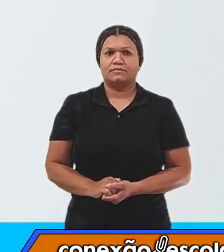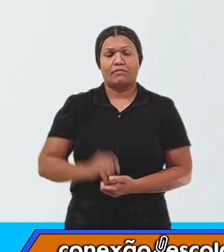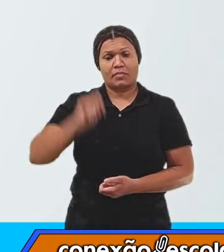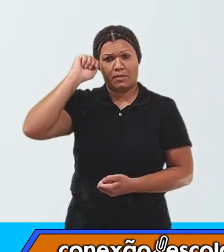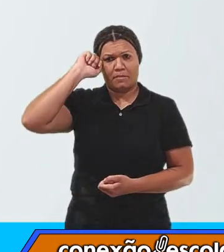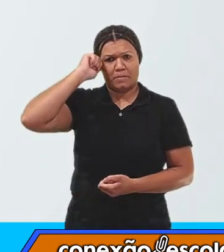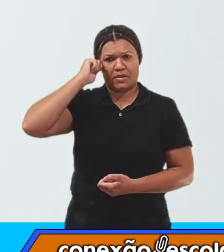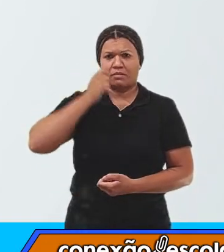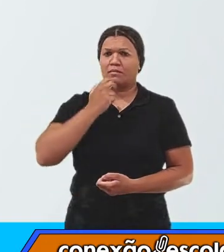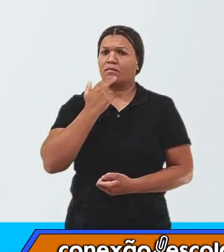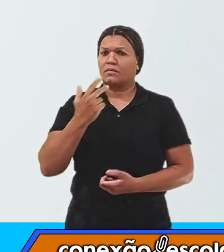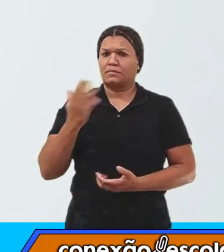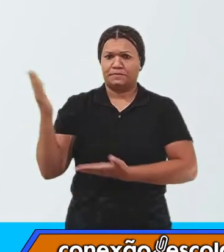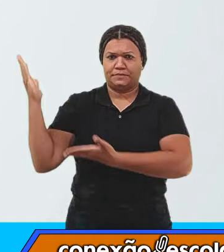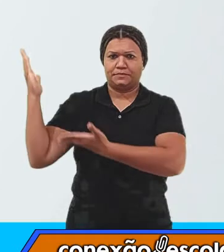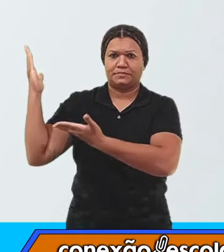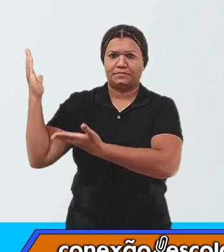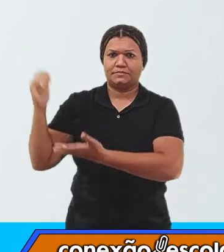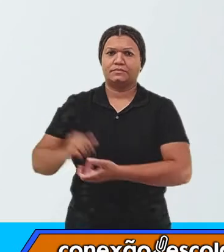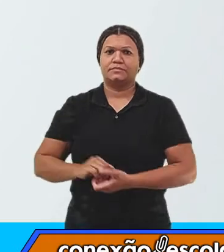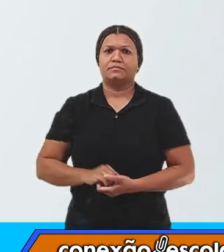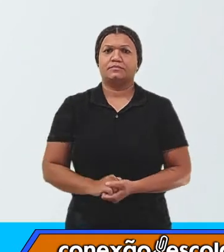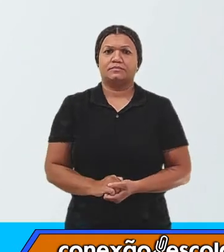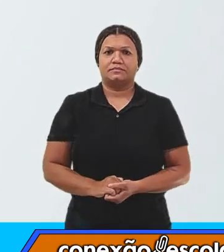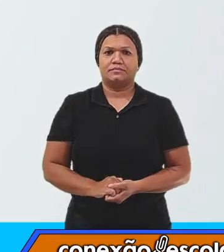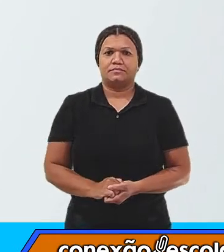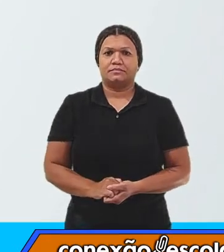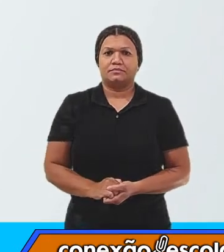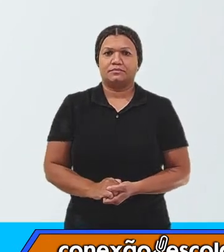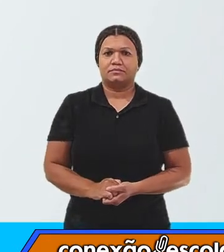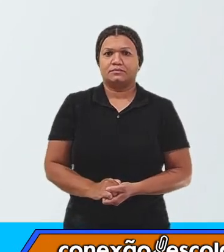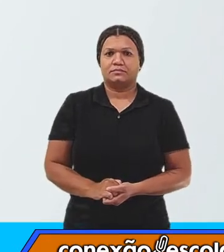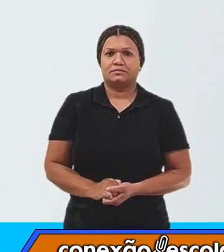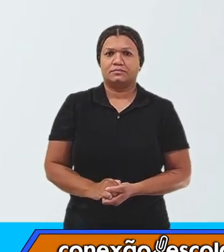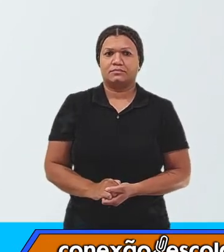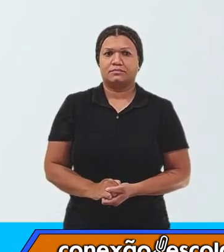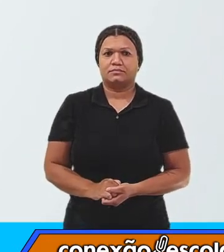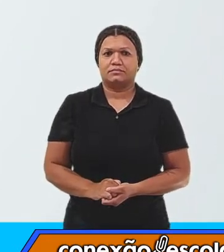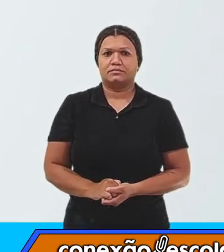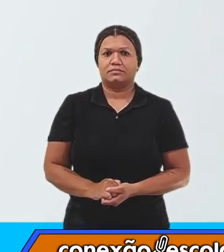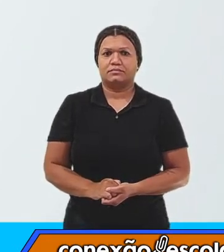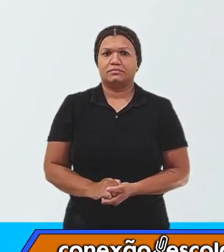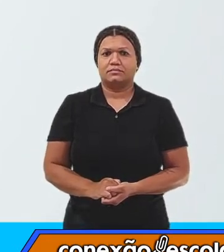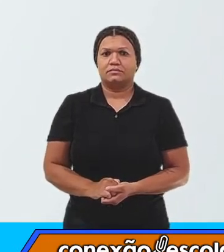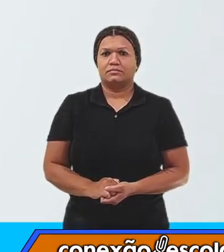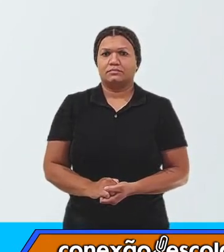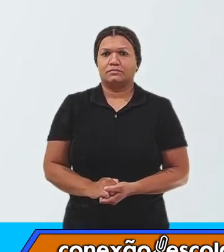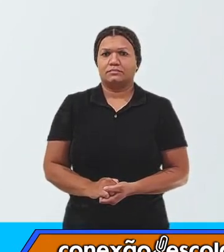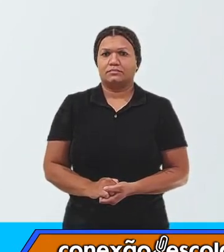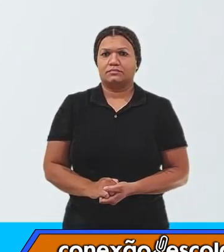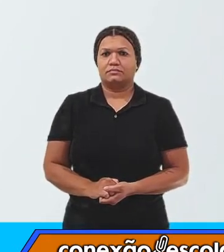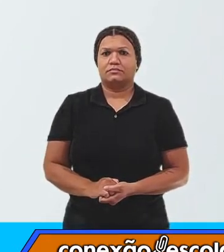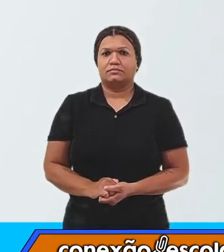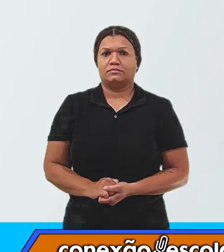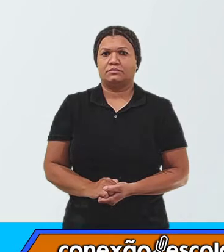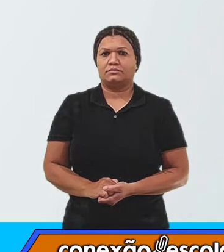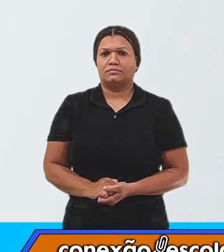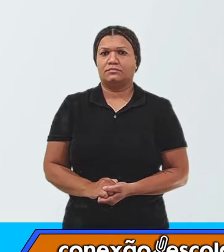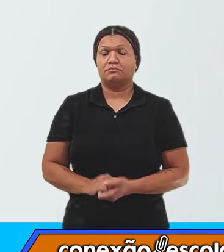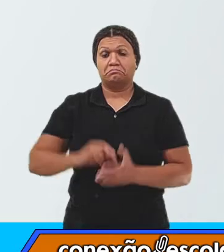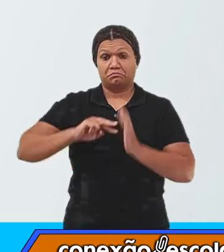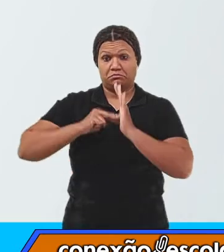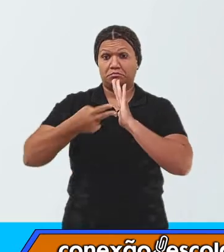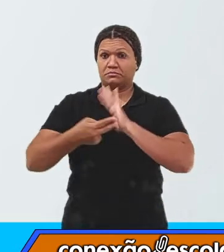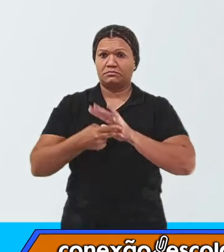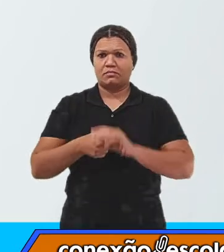They say you are a grand king, which leads wise and cold subjects, que em português